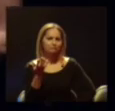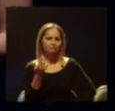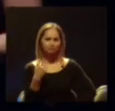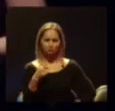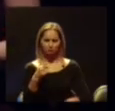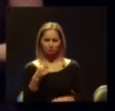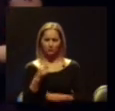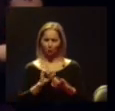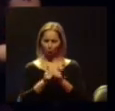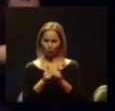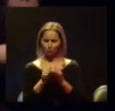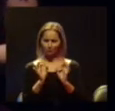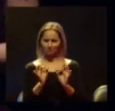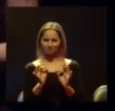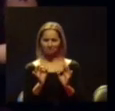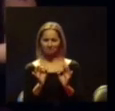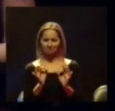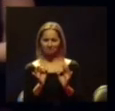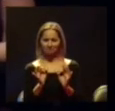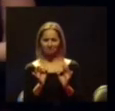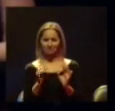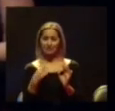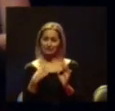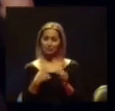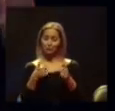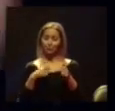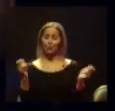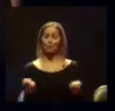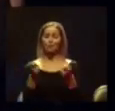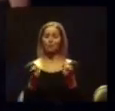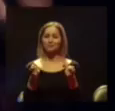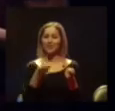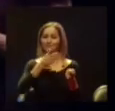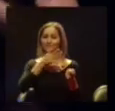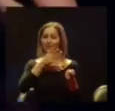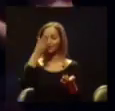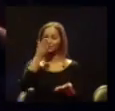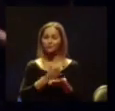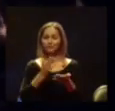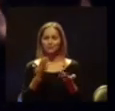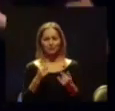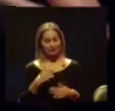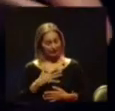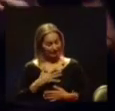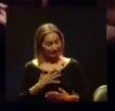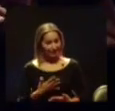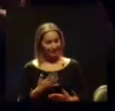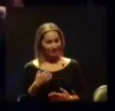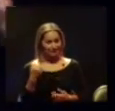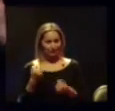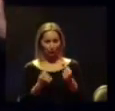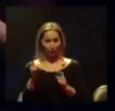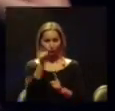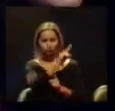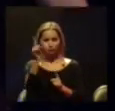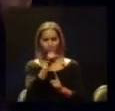um grande desportista. A promover o desporto. Só na promoção, o que cansa imenso, não corre para um lado e para o